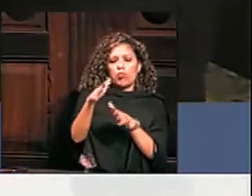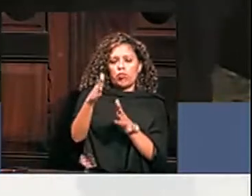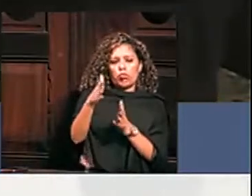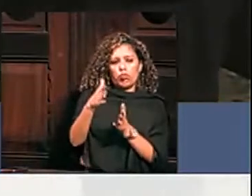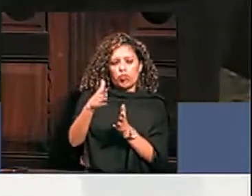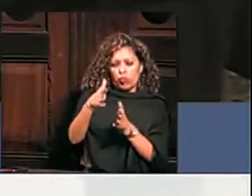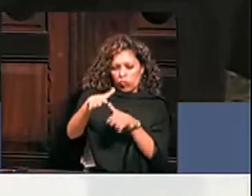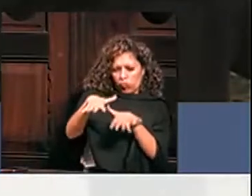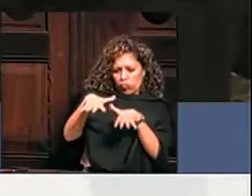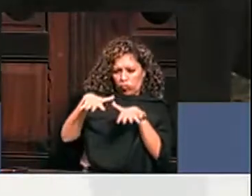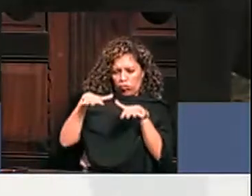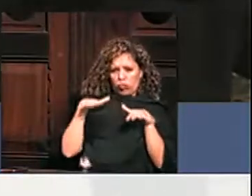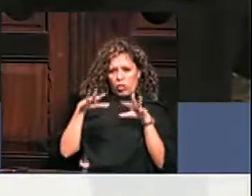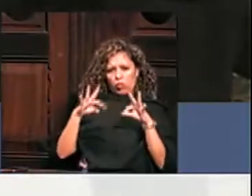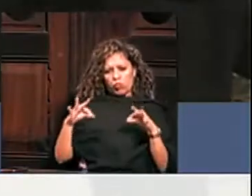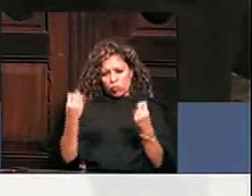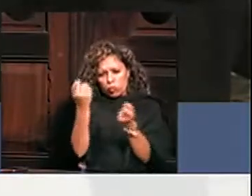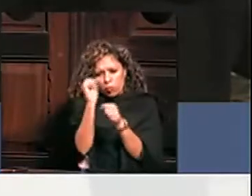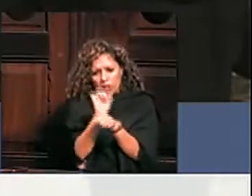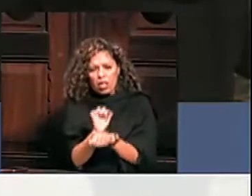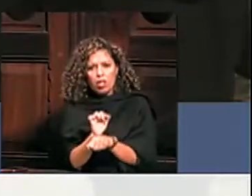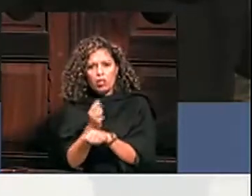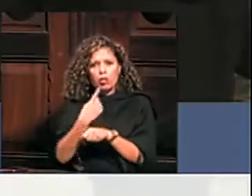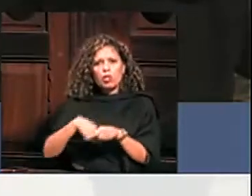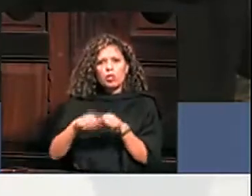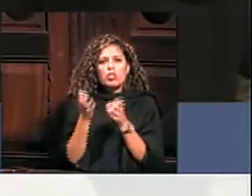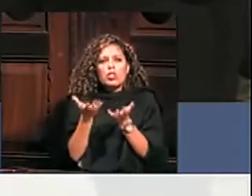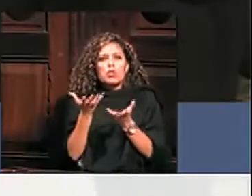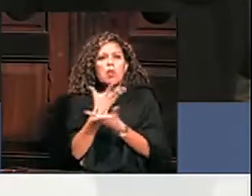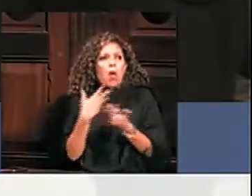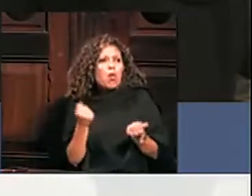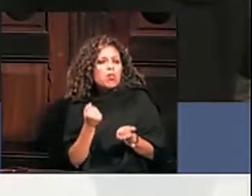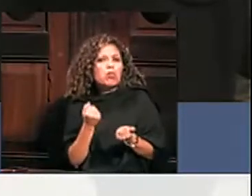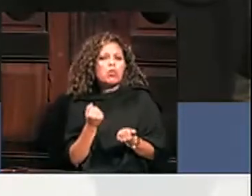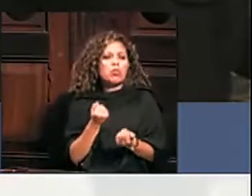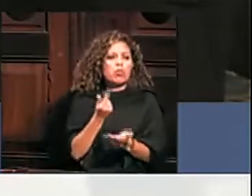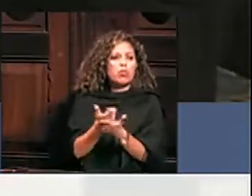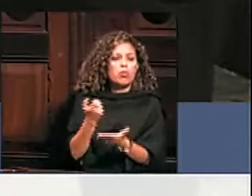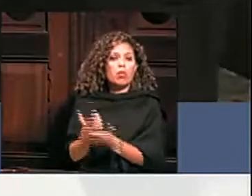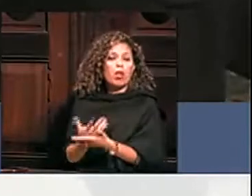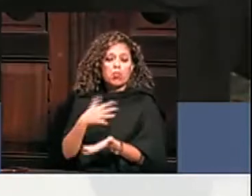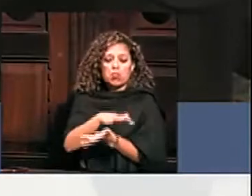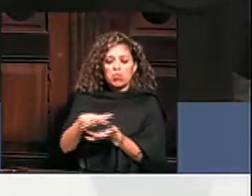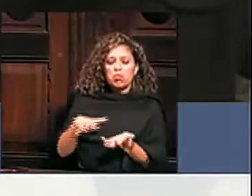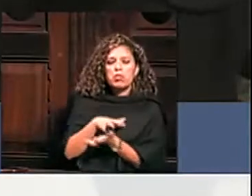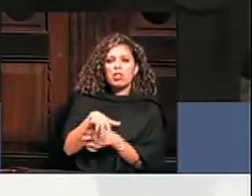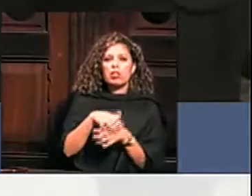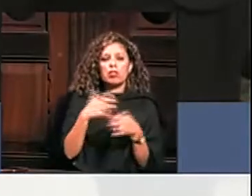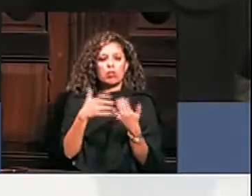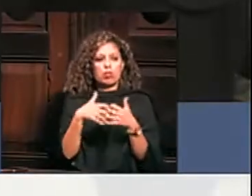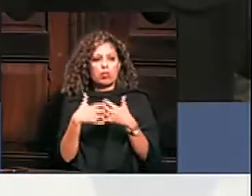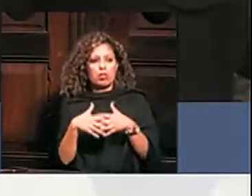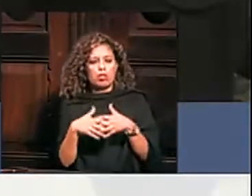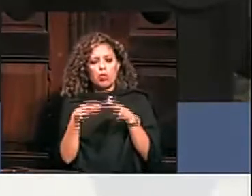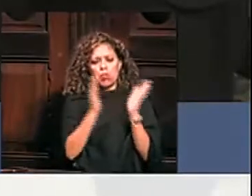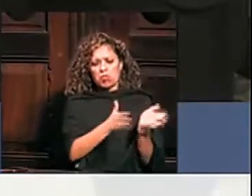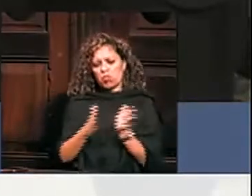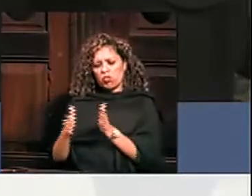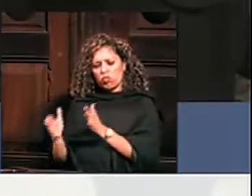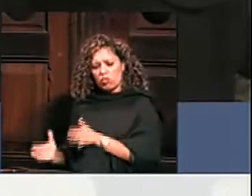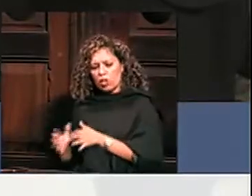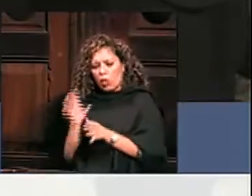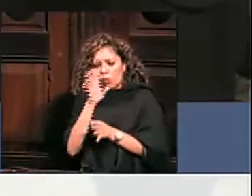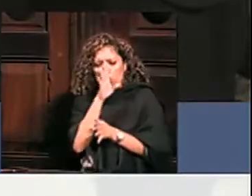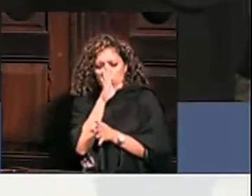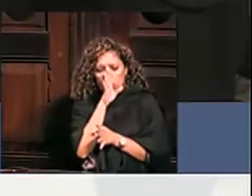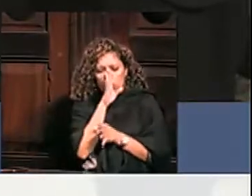único desejo de escoamento dos produtos, e a greve dos caminhoneiros, organizada, silenciosa e